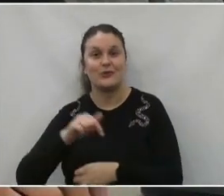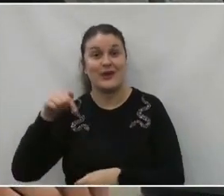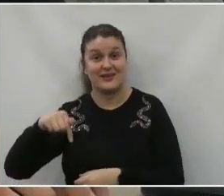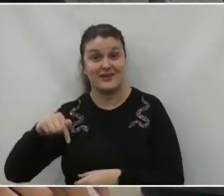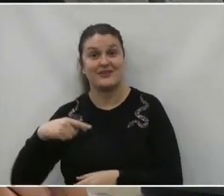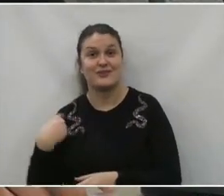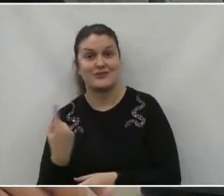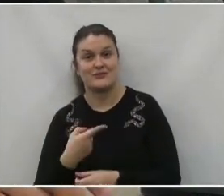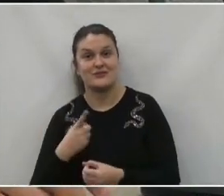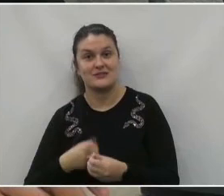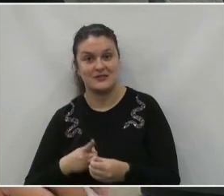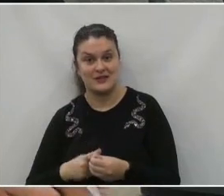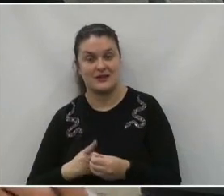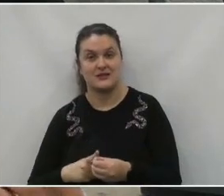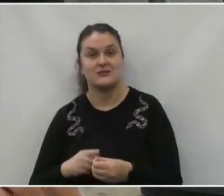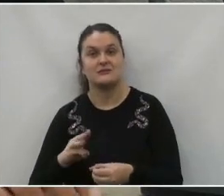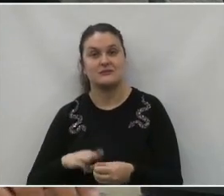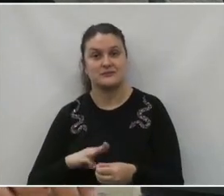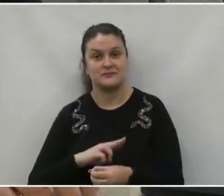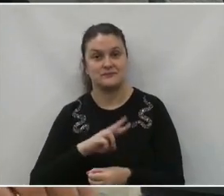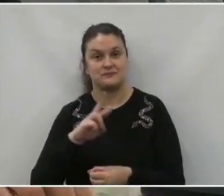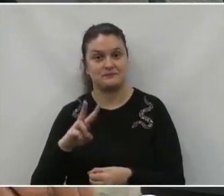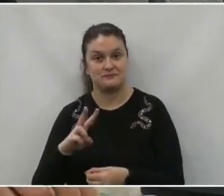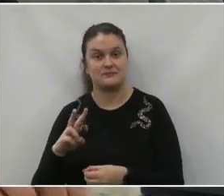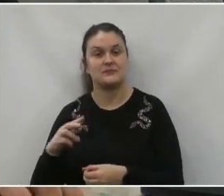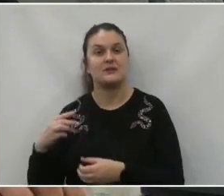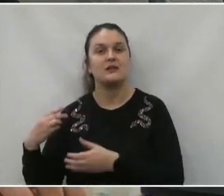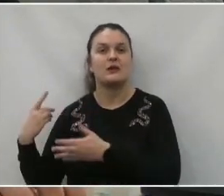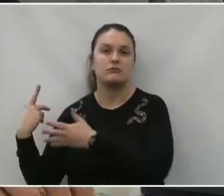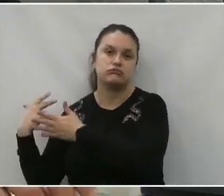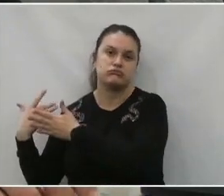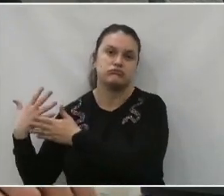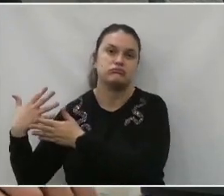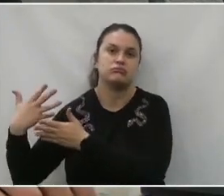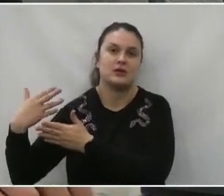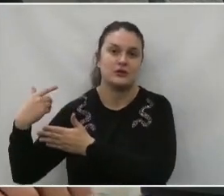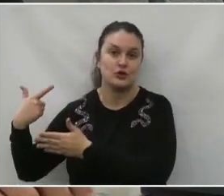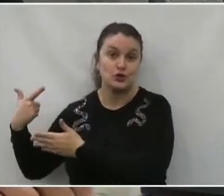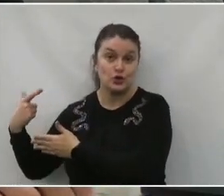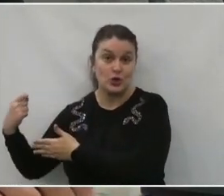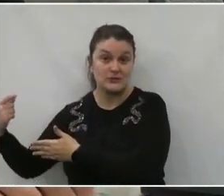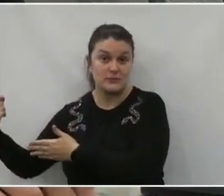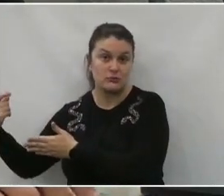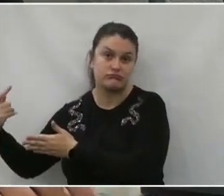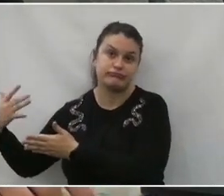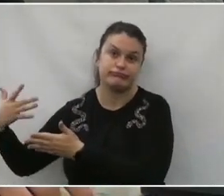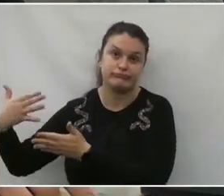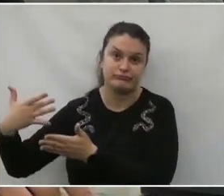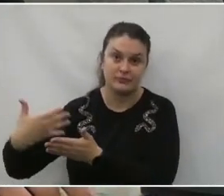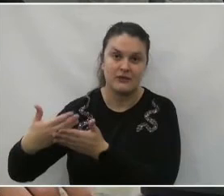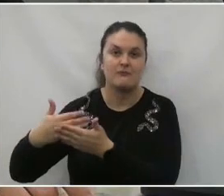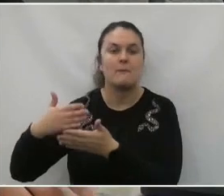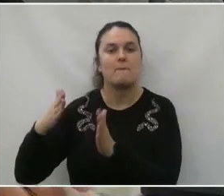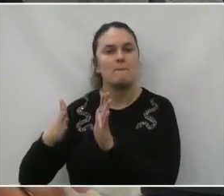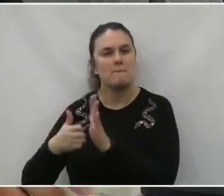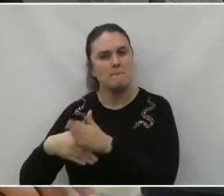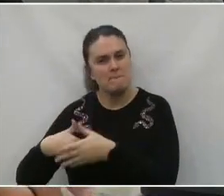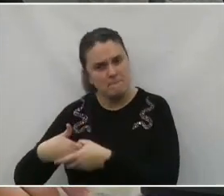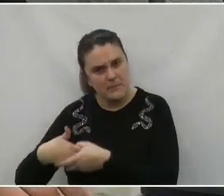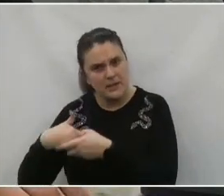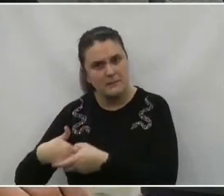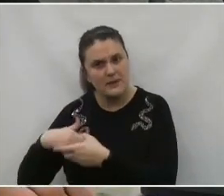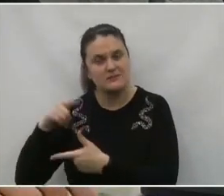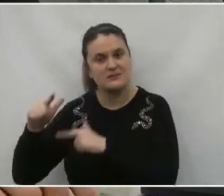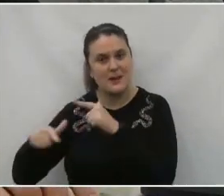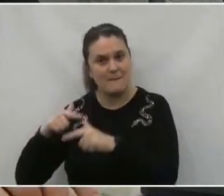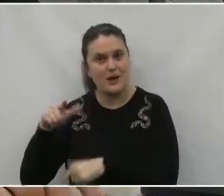nossa cidade de União da Vitória, desde o ano de 2000. Então, enaltecer o trabalho desses policiais que